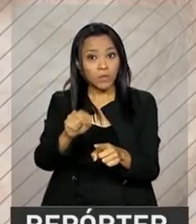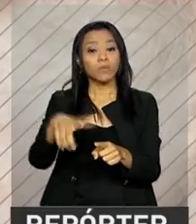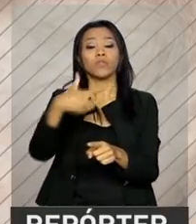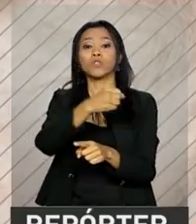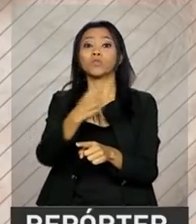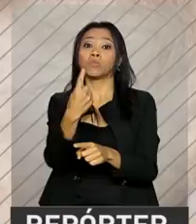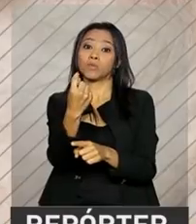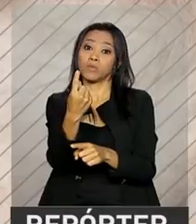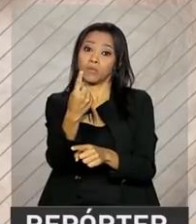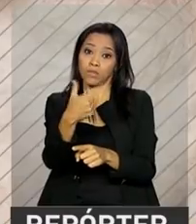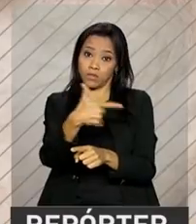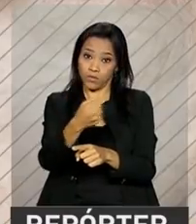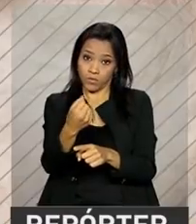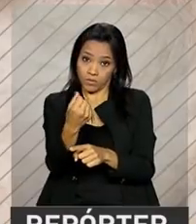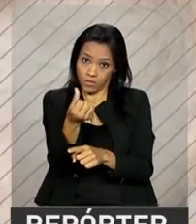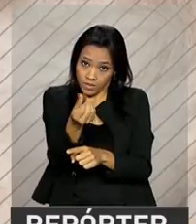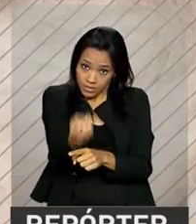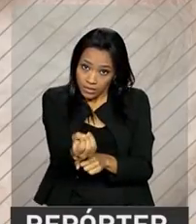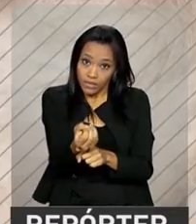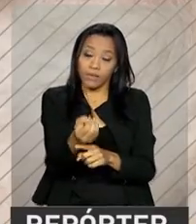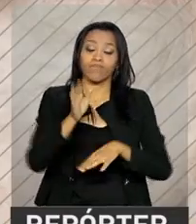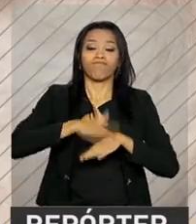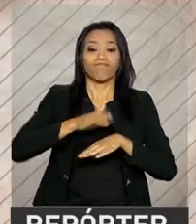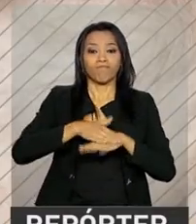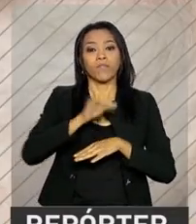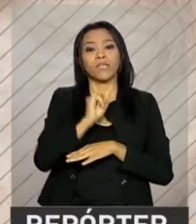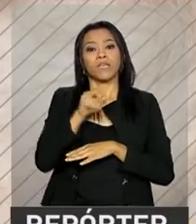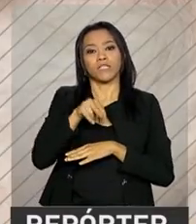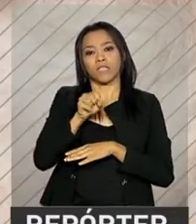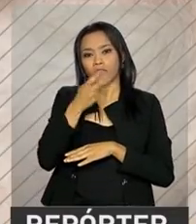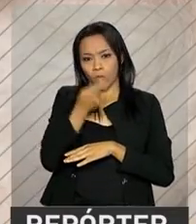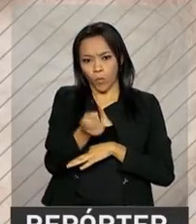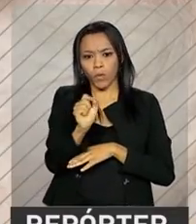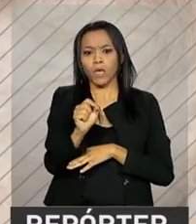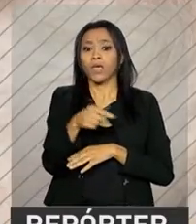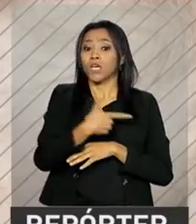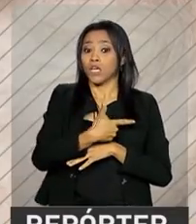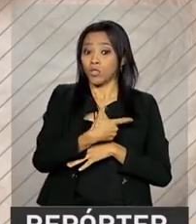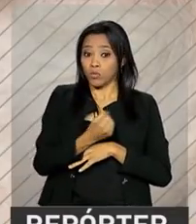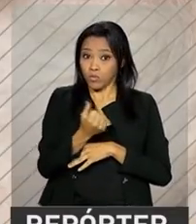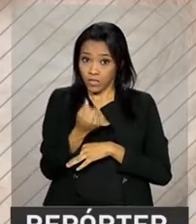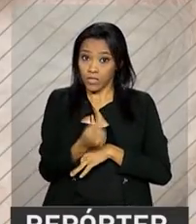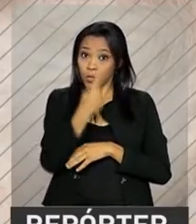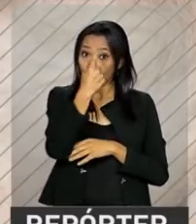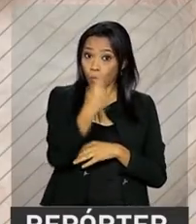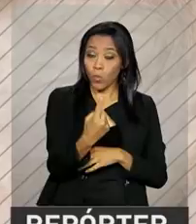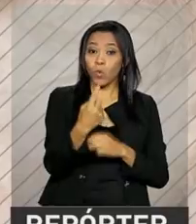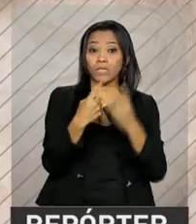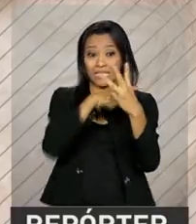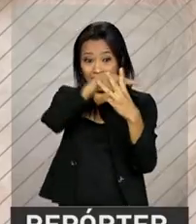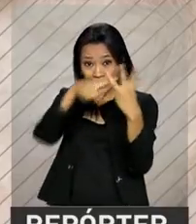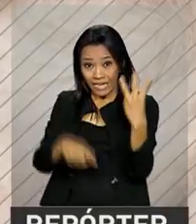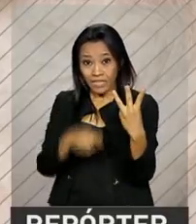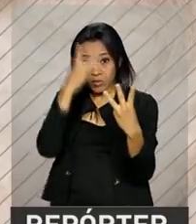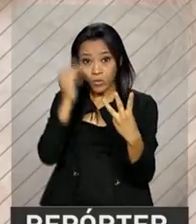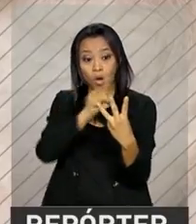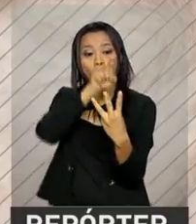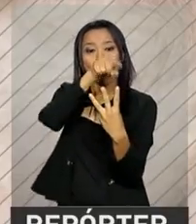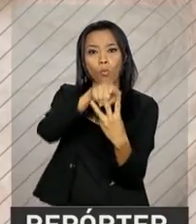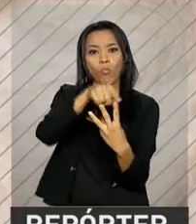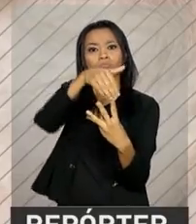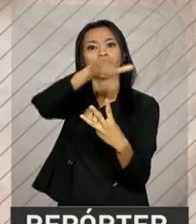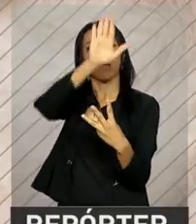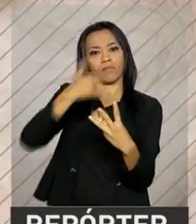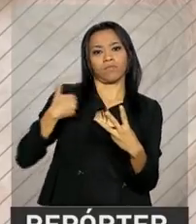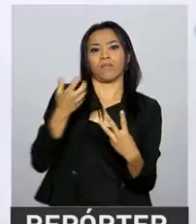2060 segundo o inss em 2060 um em cada três brasileiros terá mais de